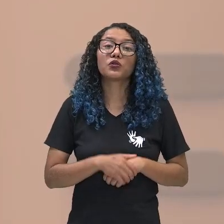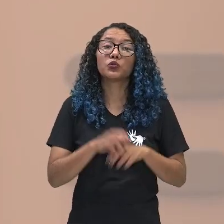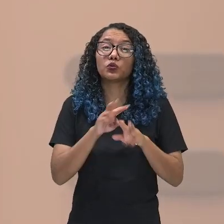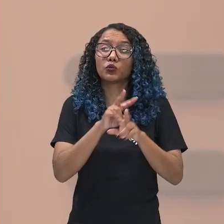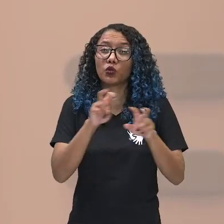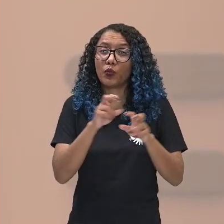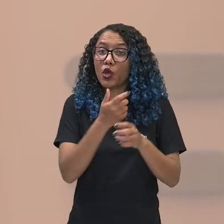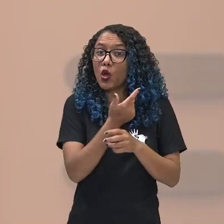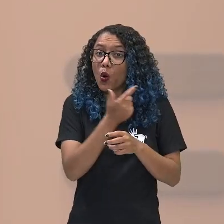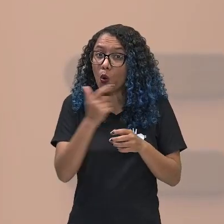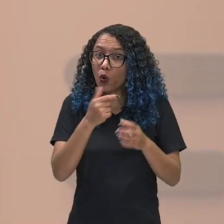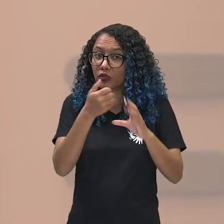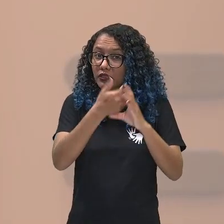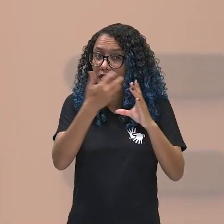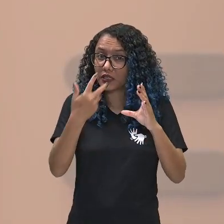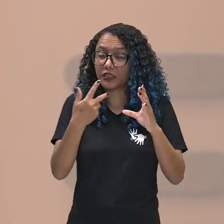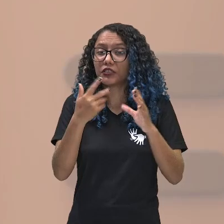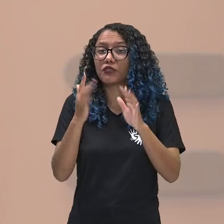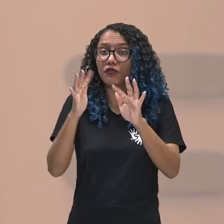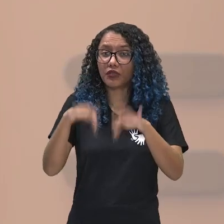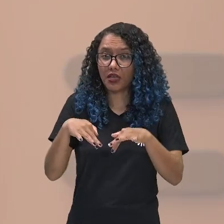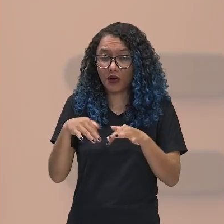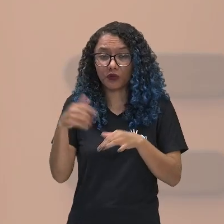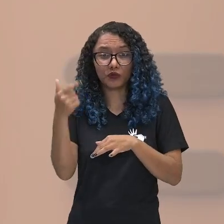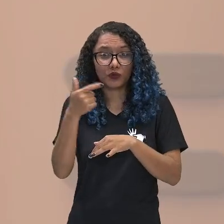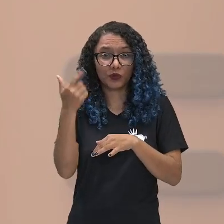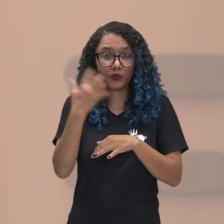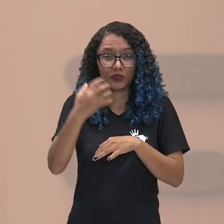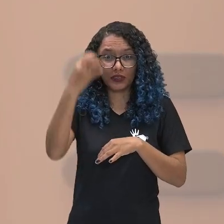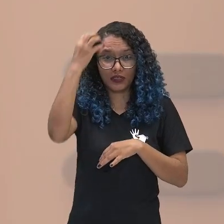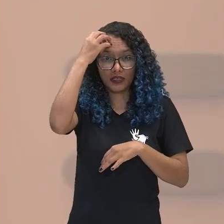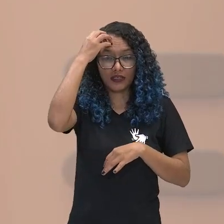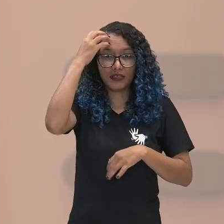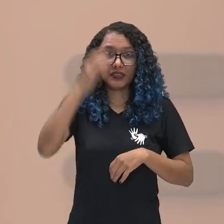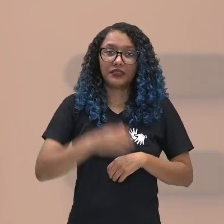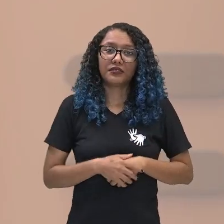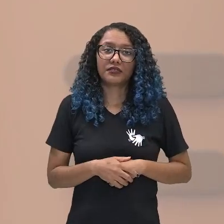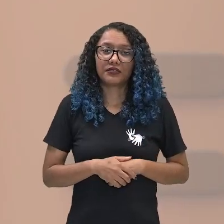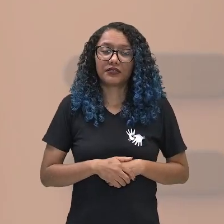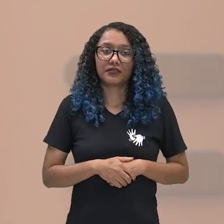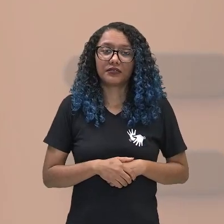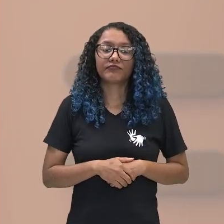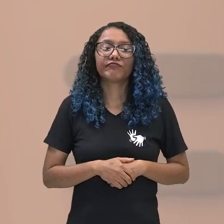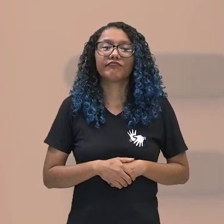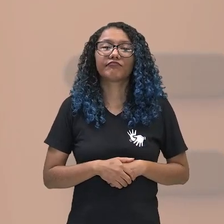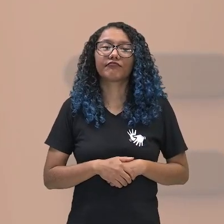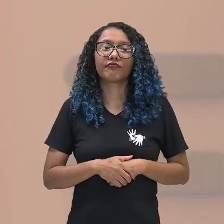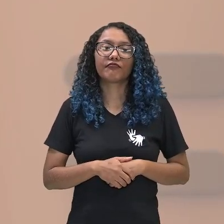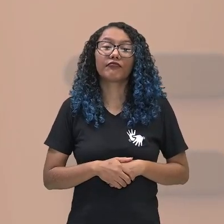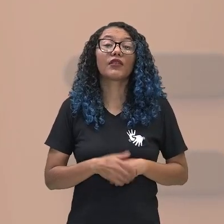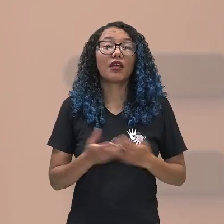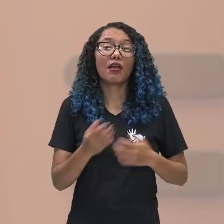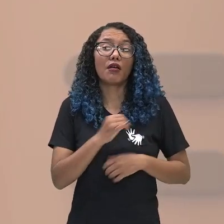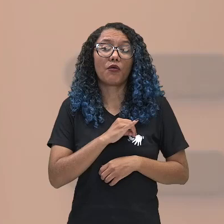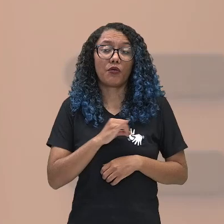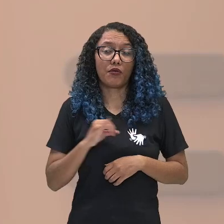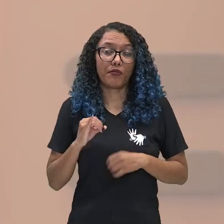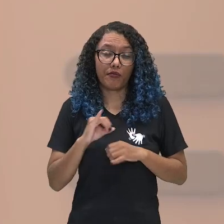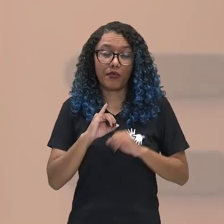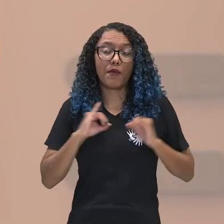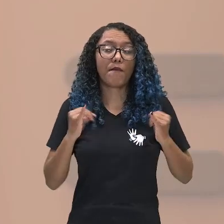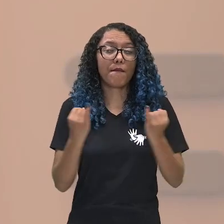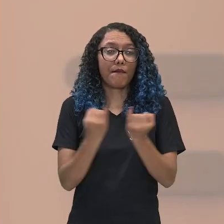nós temos no final então desse segundo reinado, que é aí, né, o império então do Dom Pedro